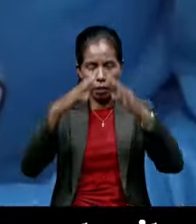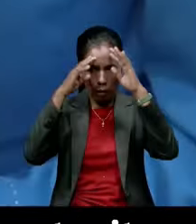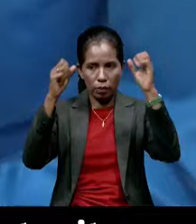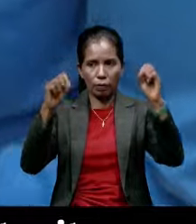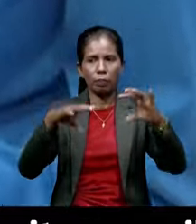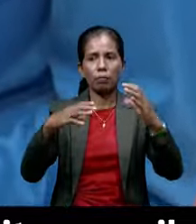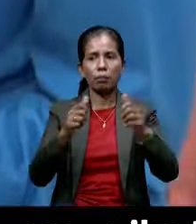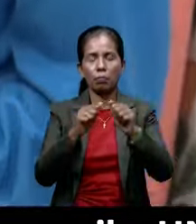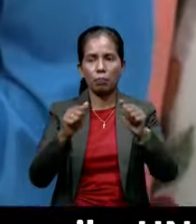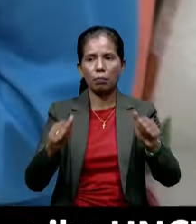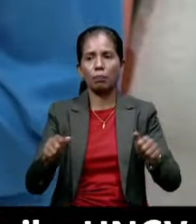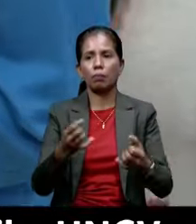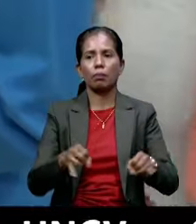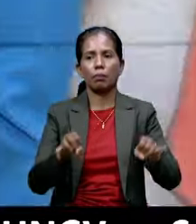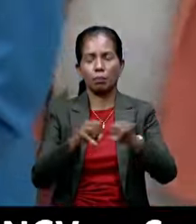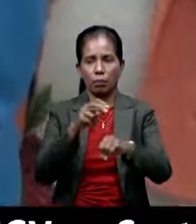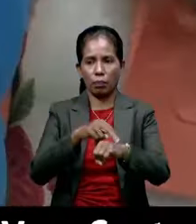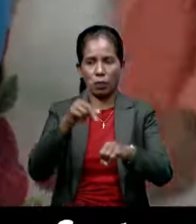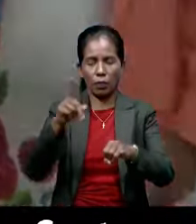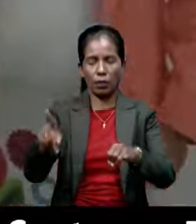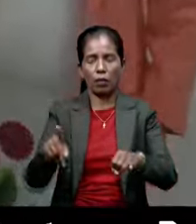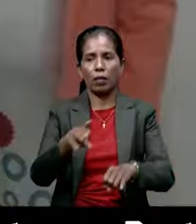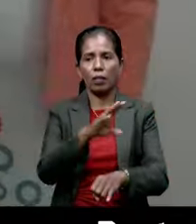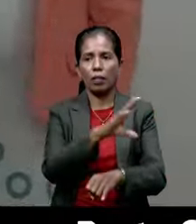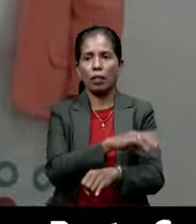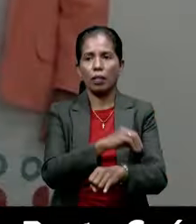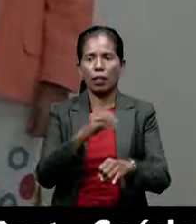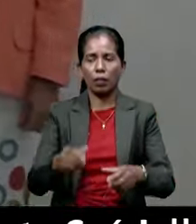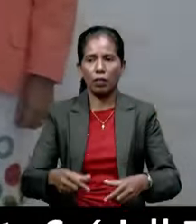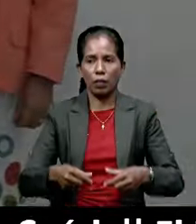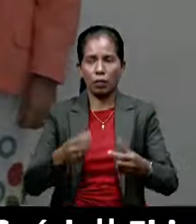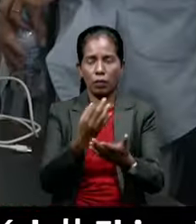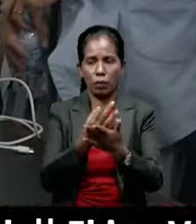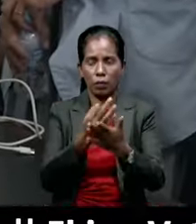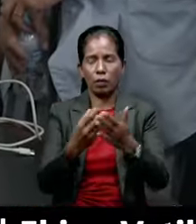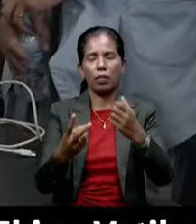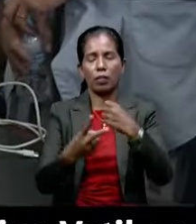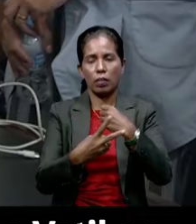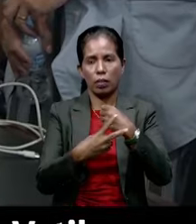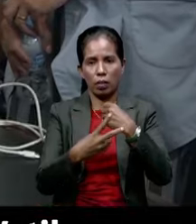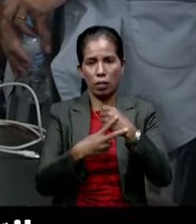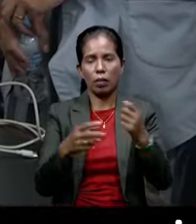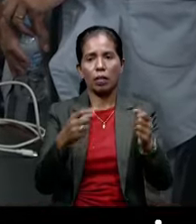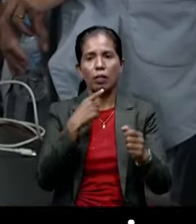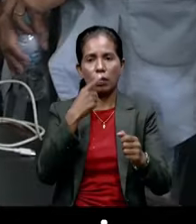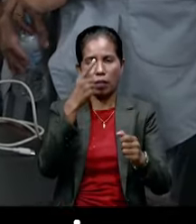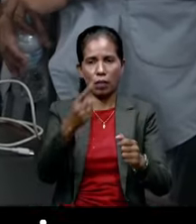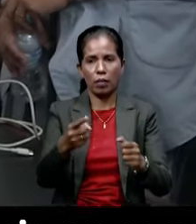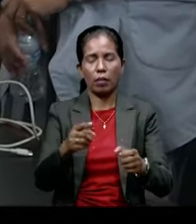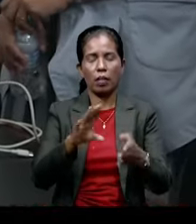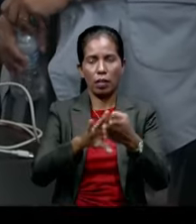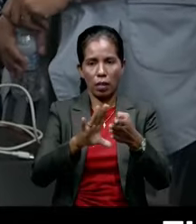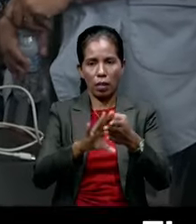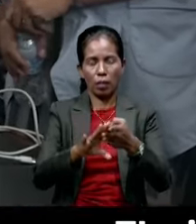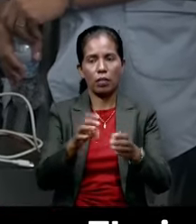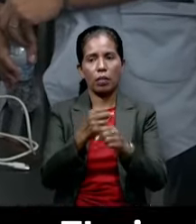conselho administração Instituto Nacional Segurança Social Fundo Reserva Segurança Social Hatete, cartão refere